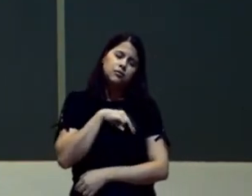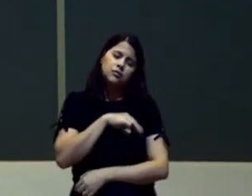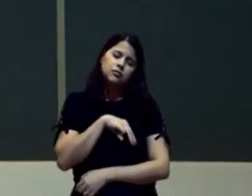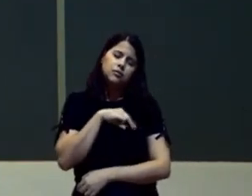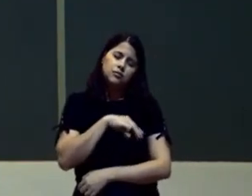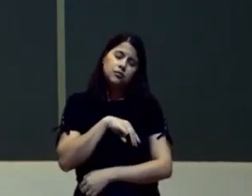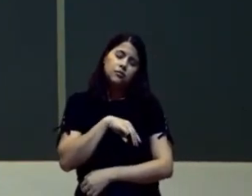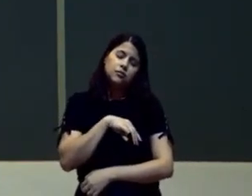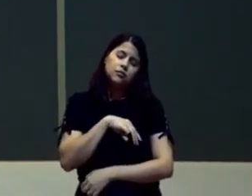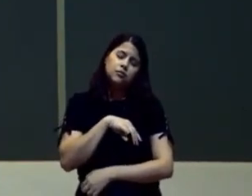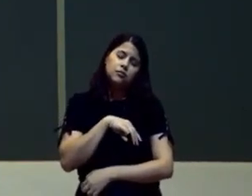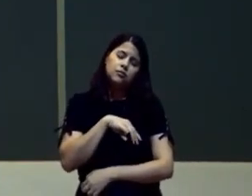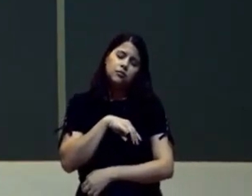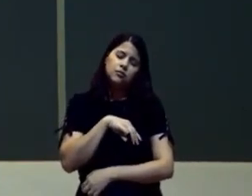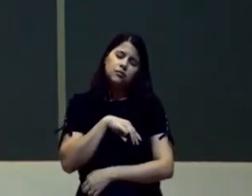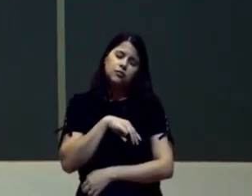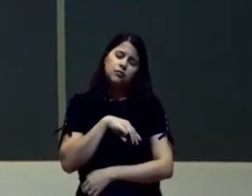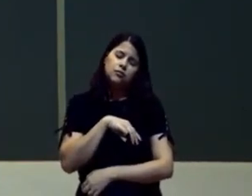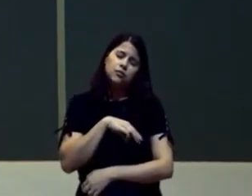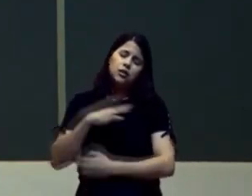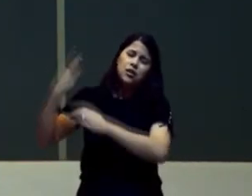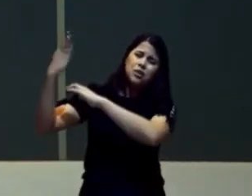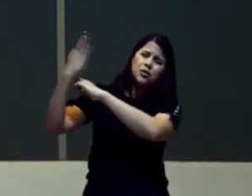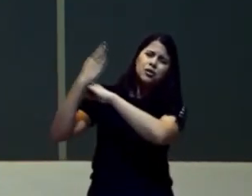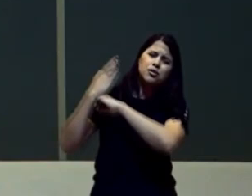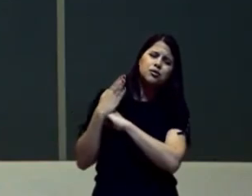deposita em nós o que nós precisamos e nos ajuda a